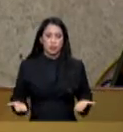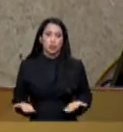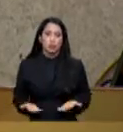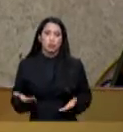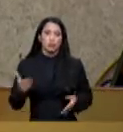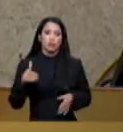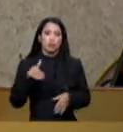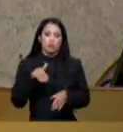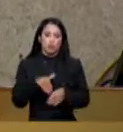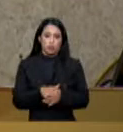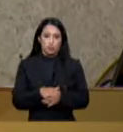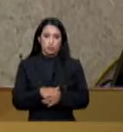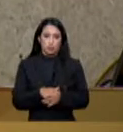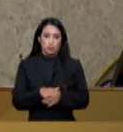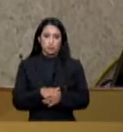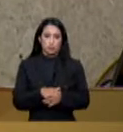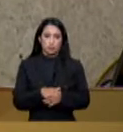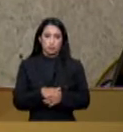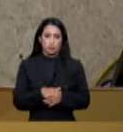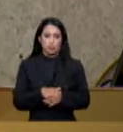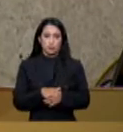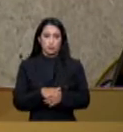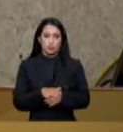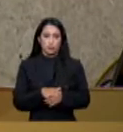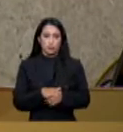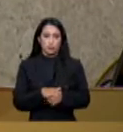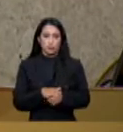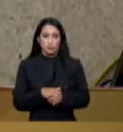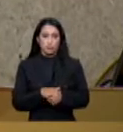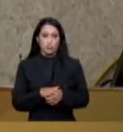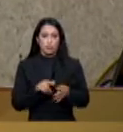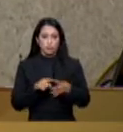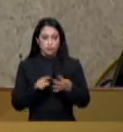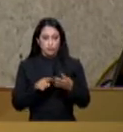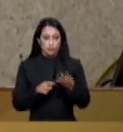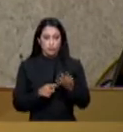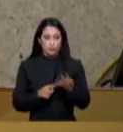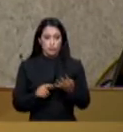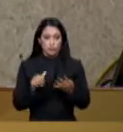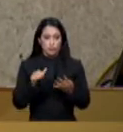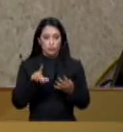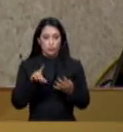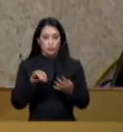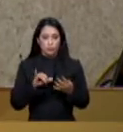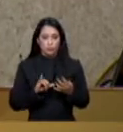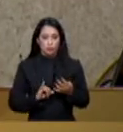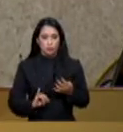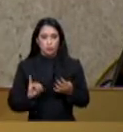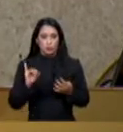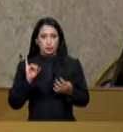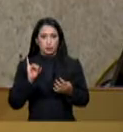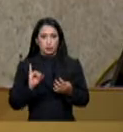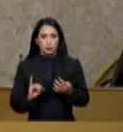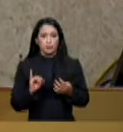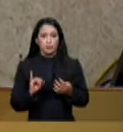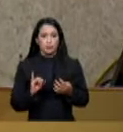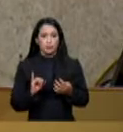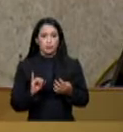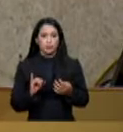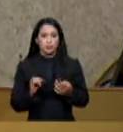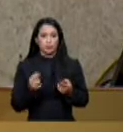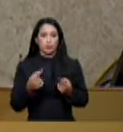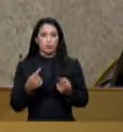E agora, então, no voto, eu verifico que as quatro ações diretas de inconstitucionalidade versam